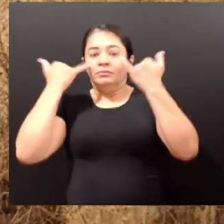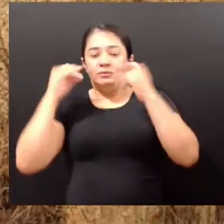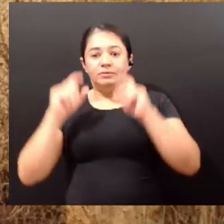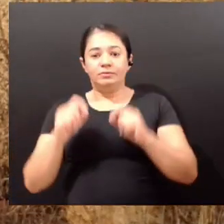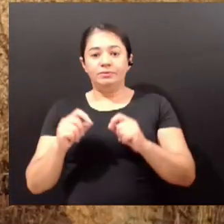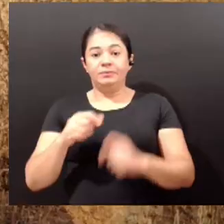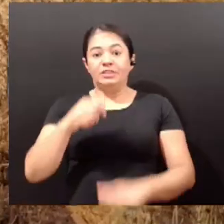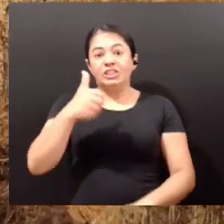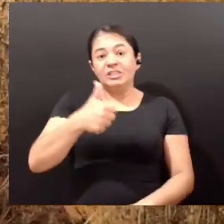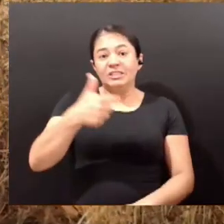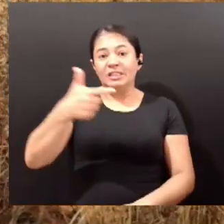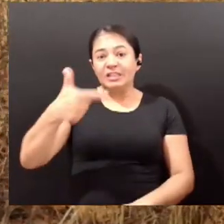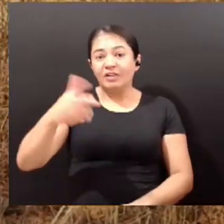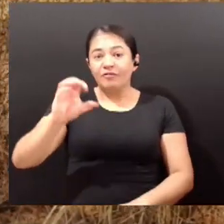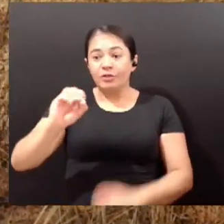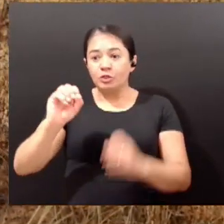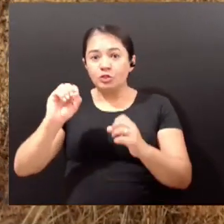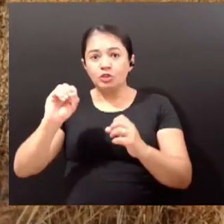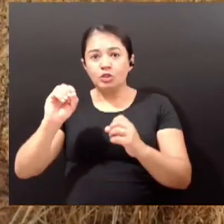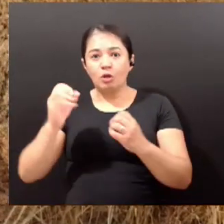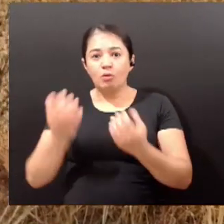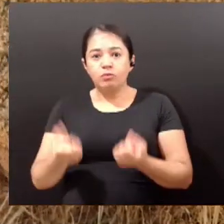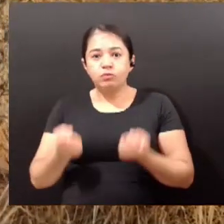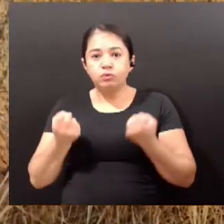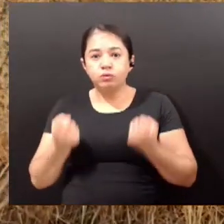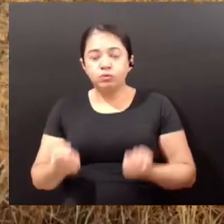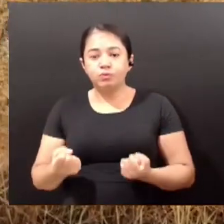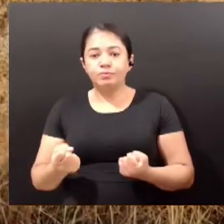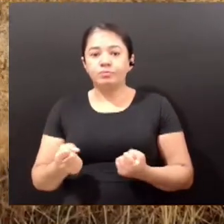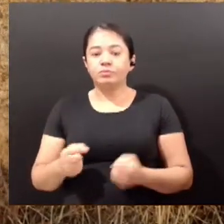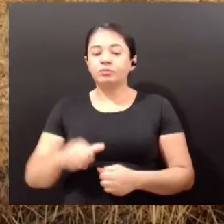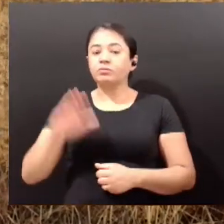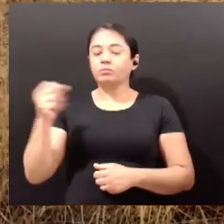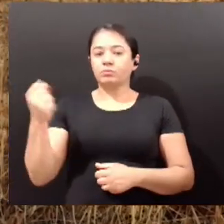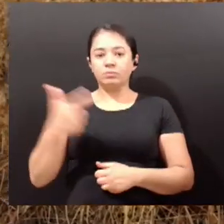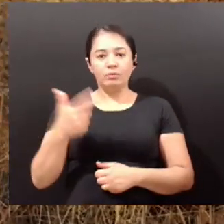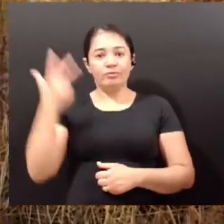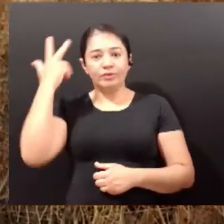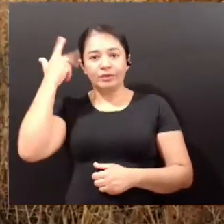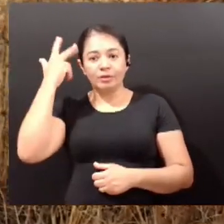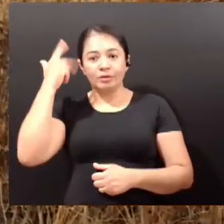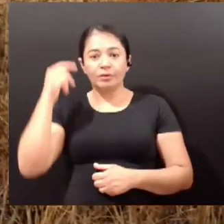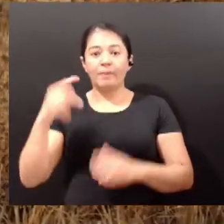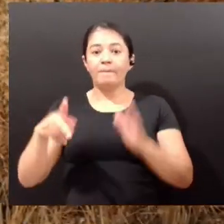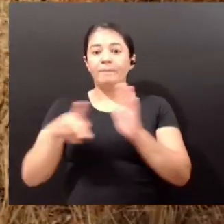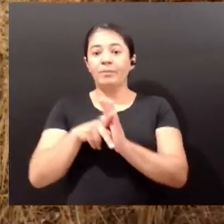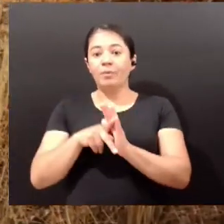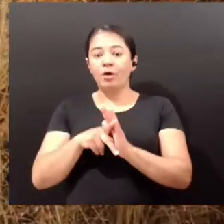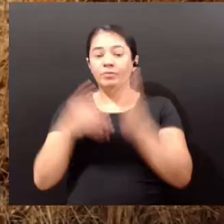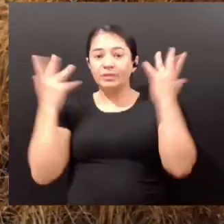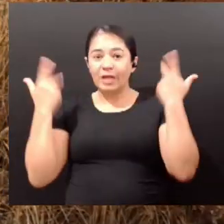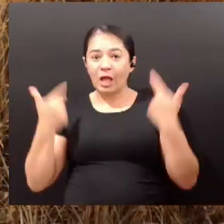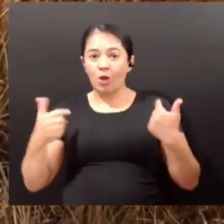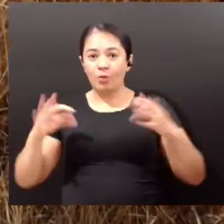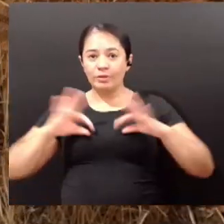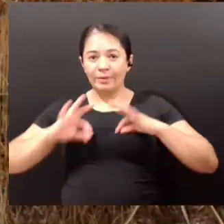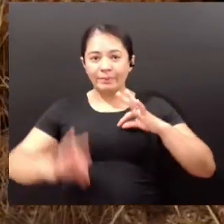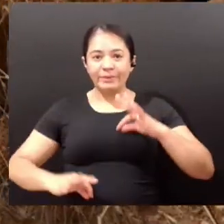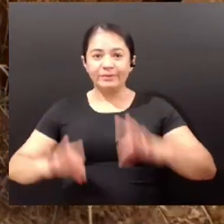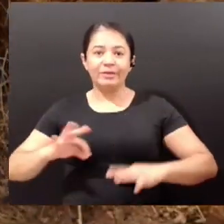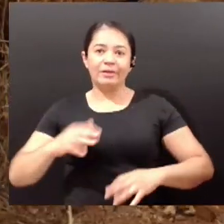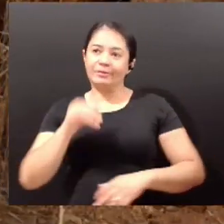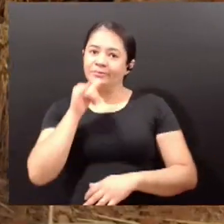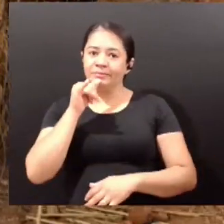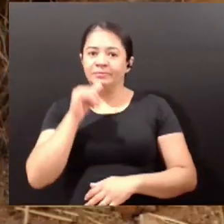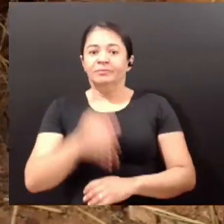quilos acima do padrão normal de uma onça pintada, por exemplo. Então,